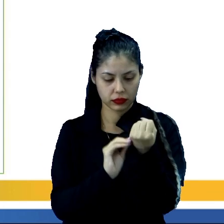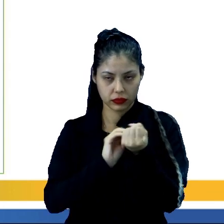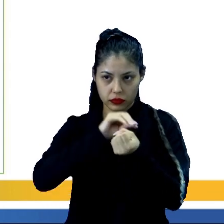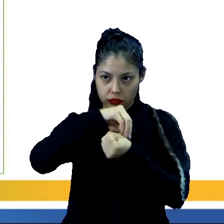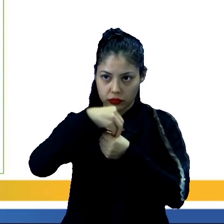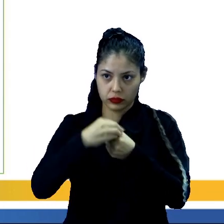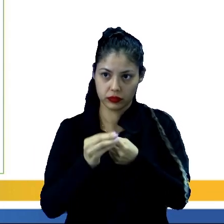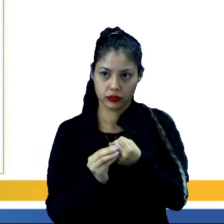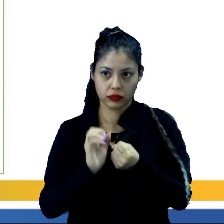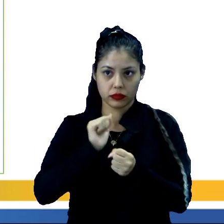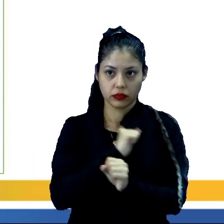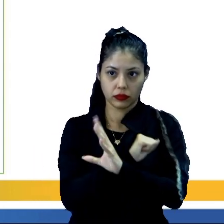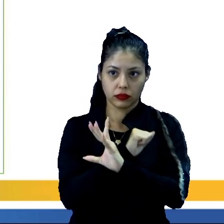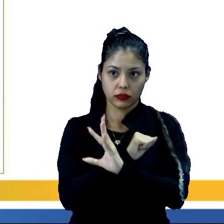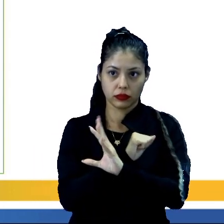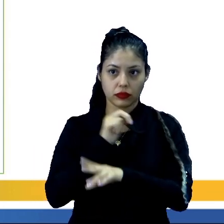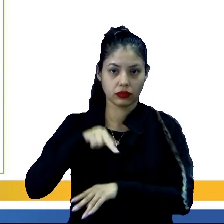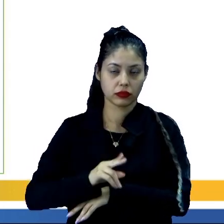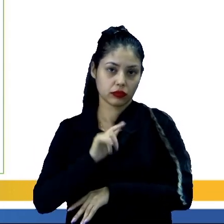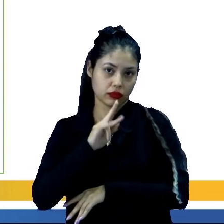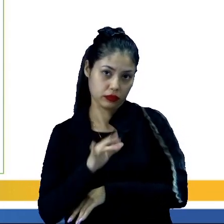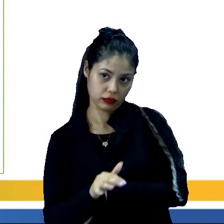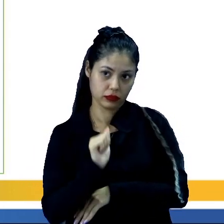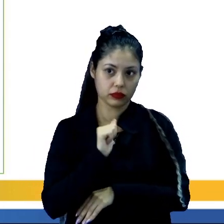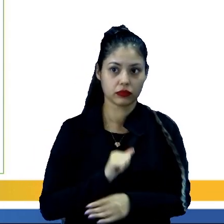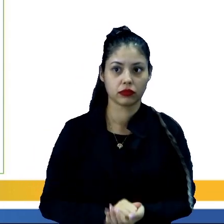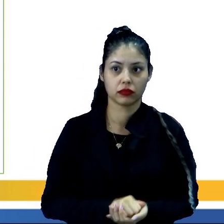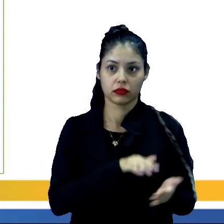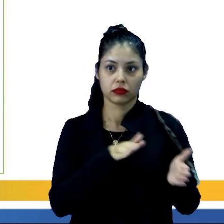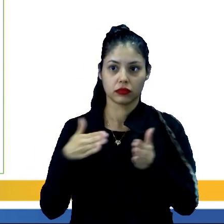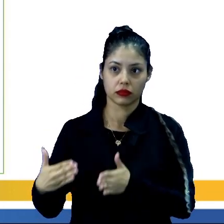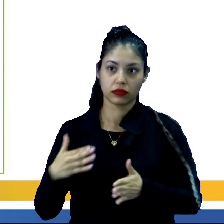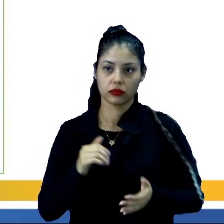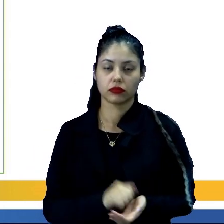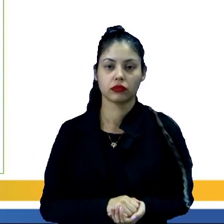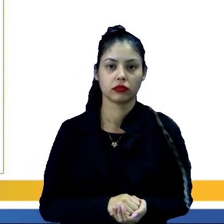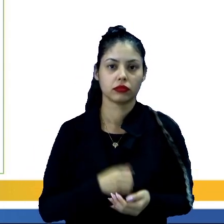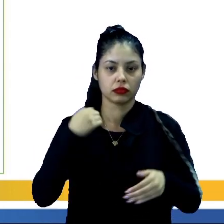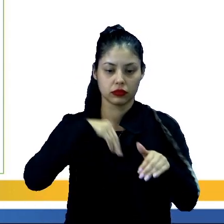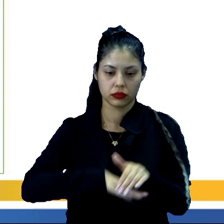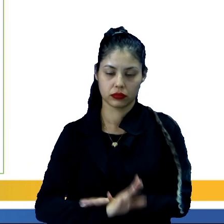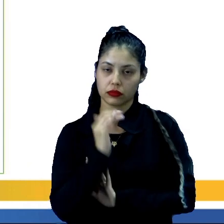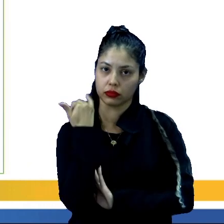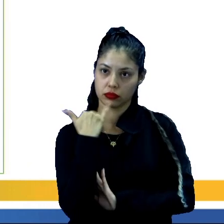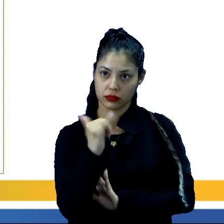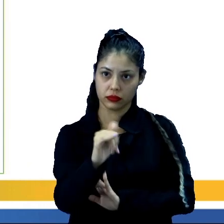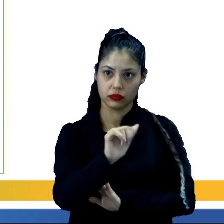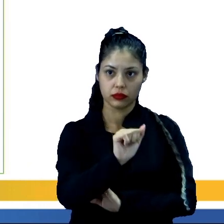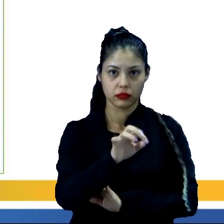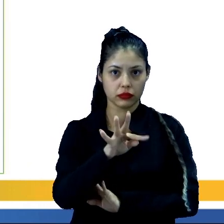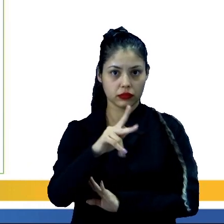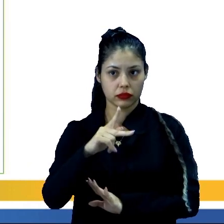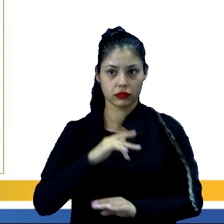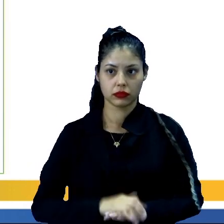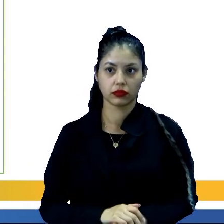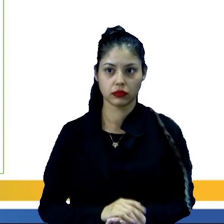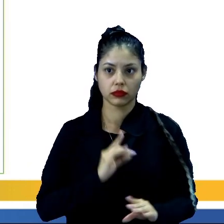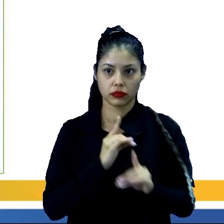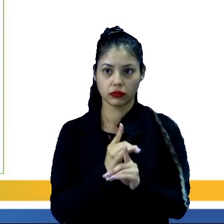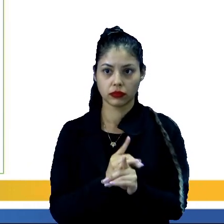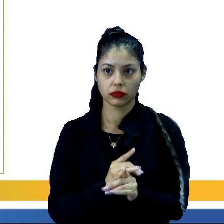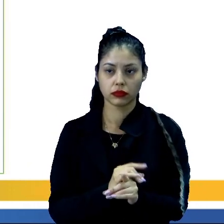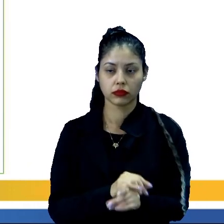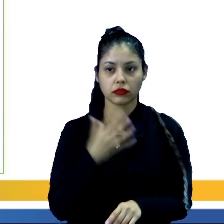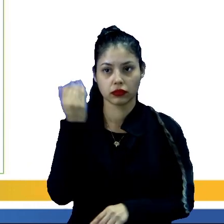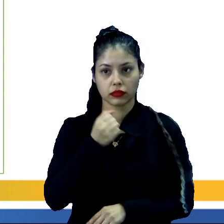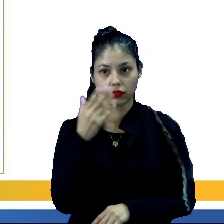chama de ácido nucleico, que vai atuar ali na parte de reserva de energia, que é o ATP. Ele é encontrado